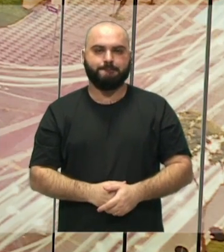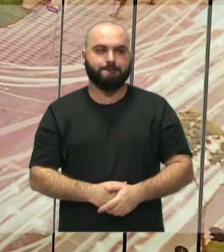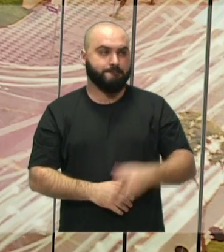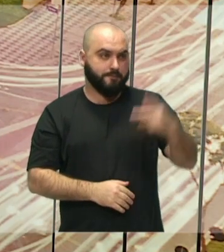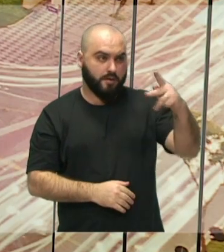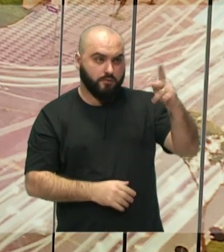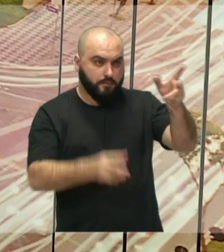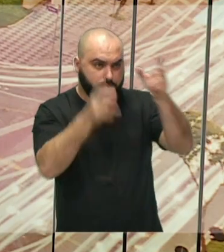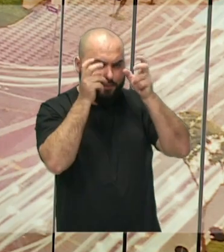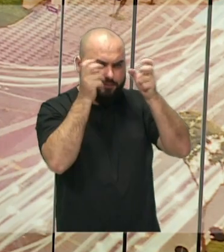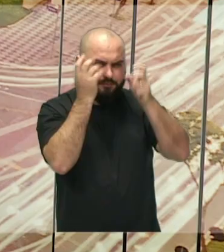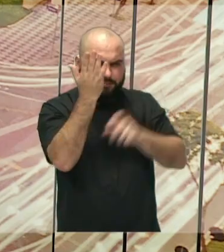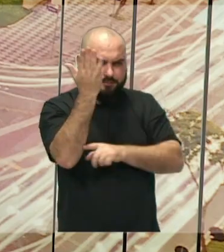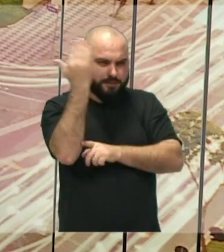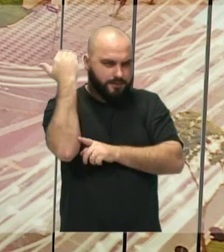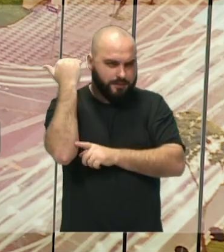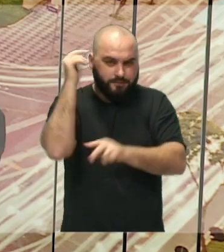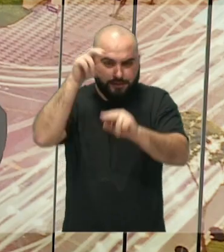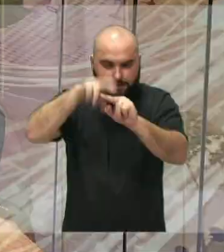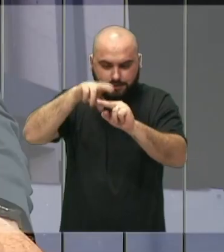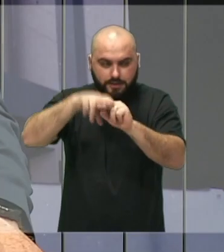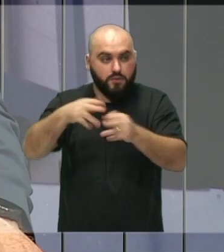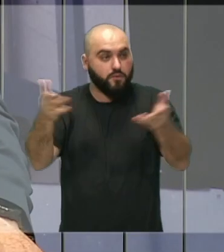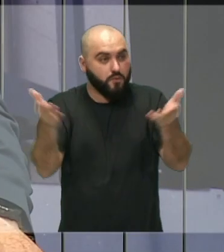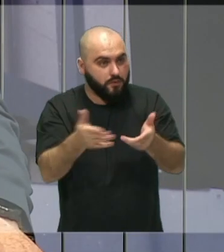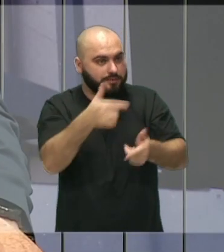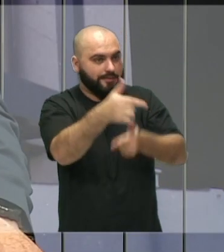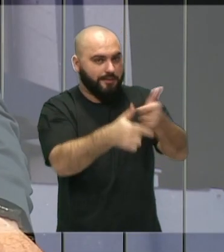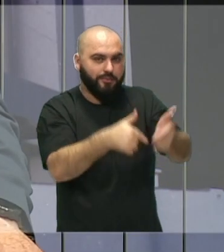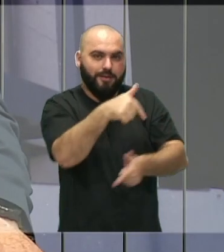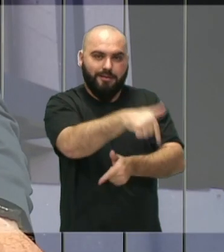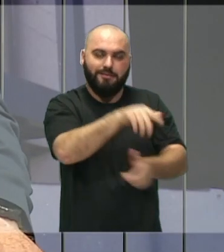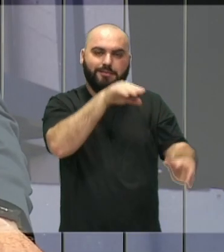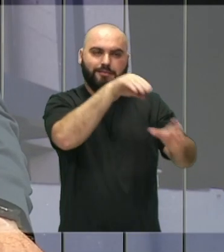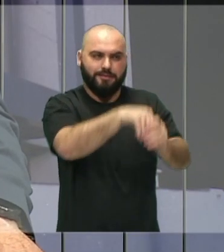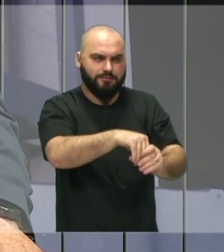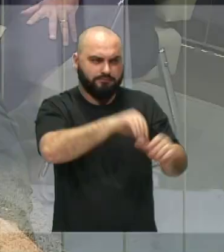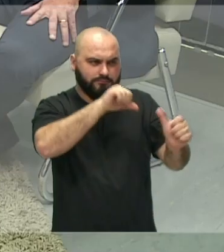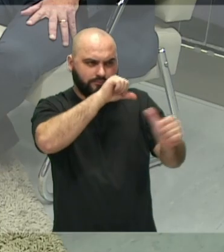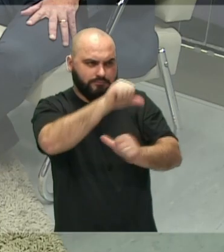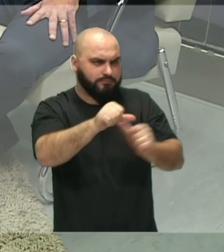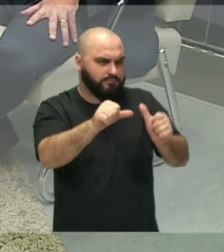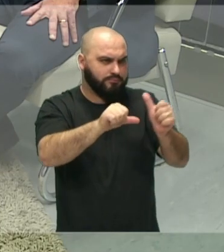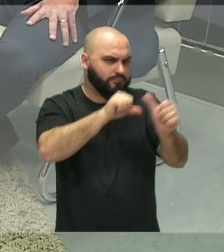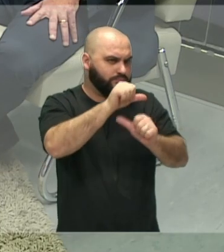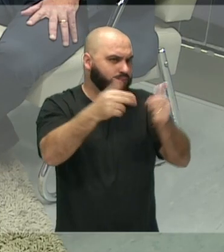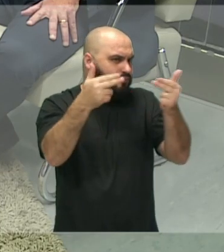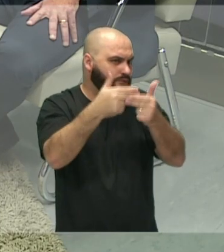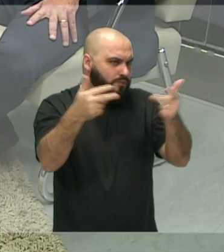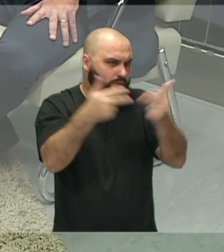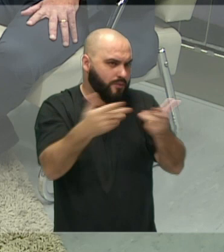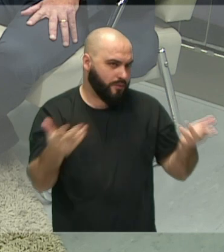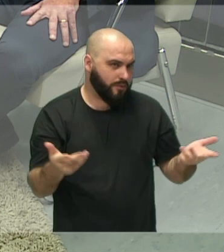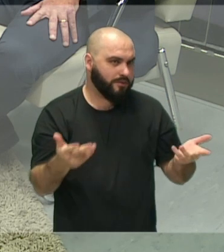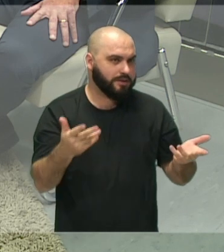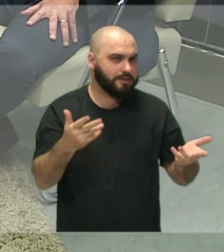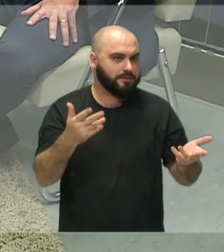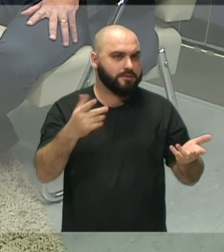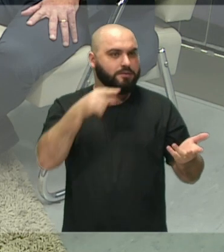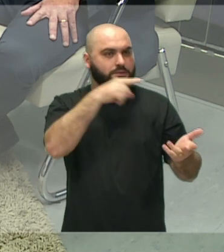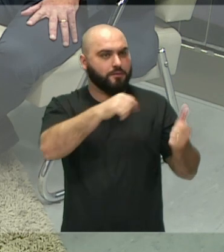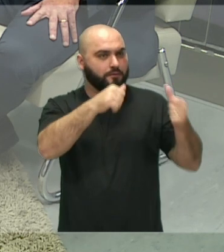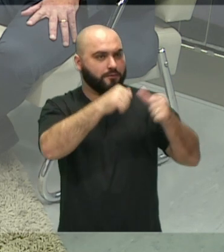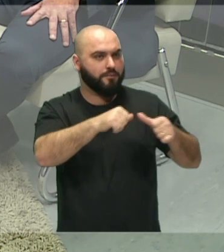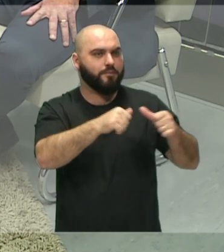da Câmara de Vereadores, do processo legislativo, do trabalho que é ser um parlamentar, depois que o senhor